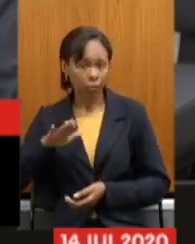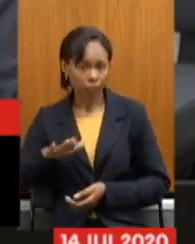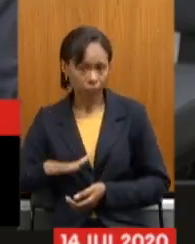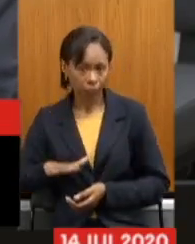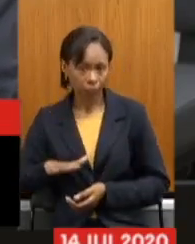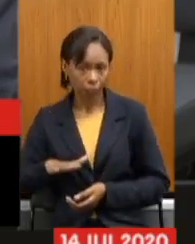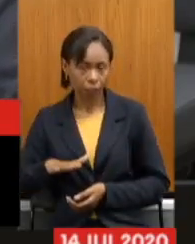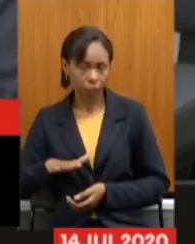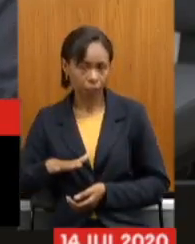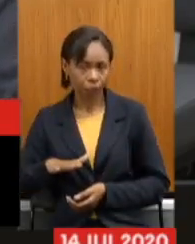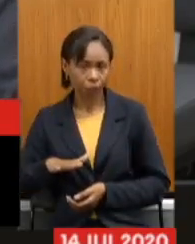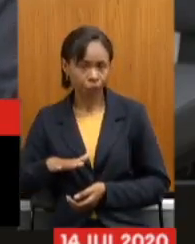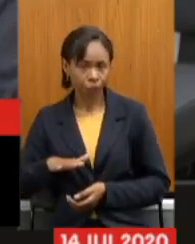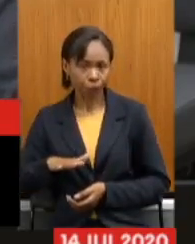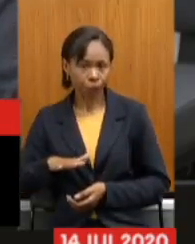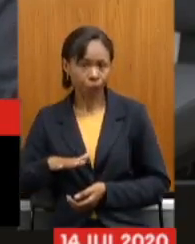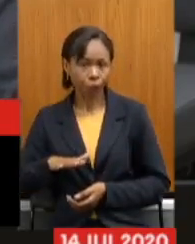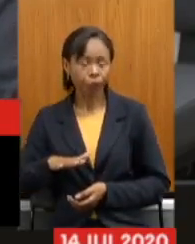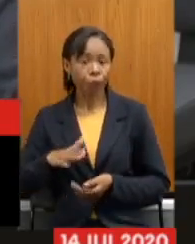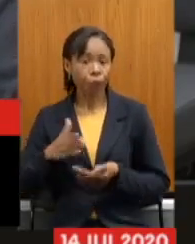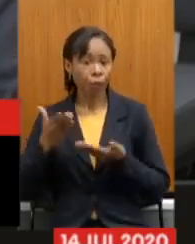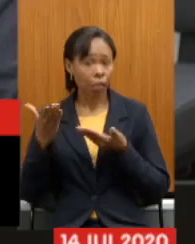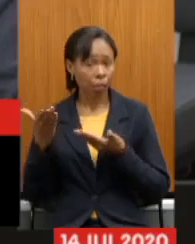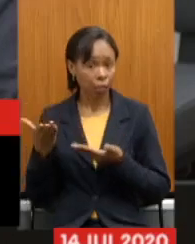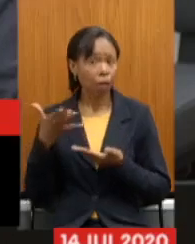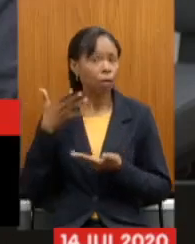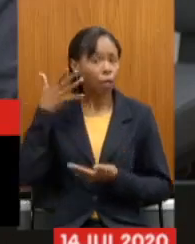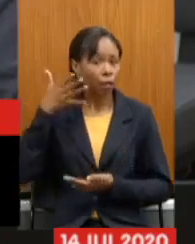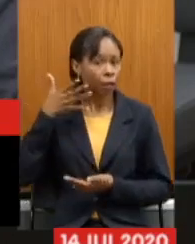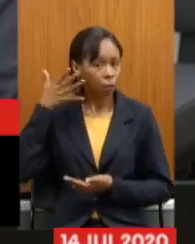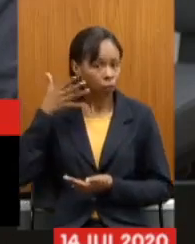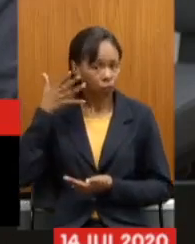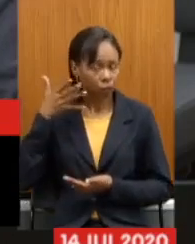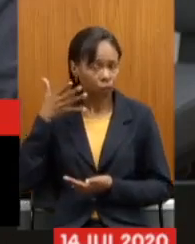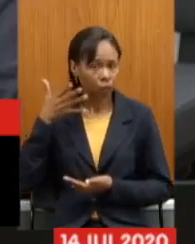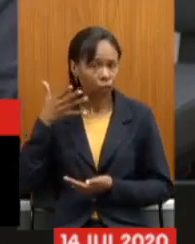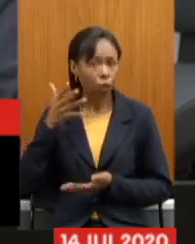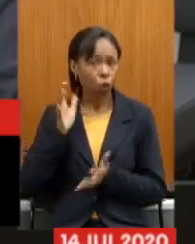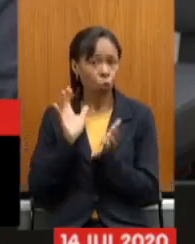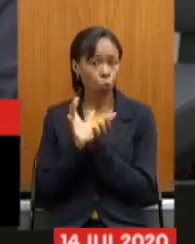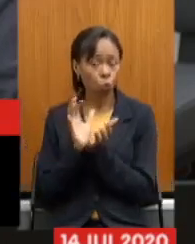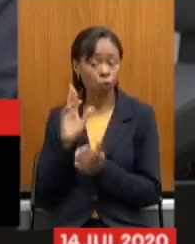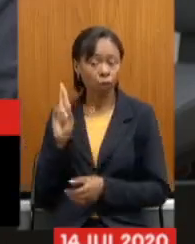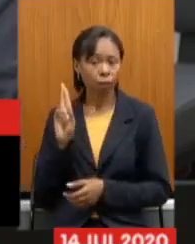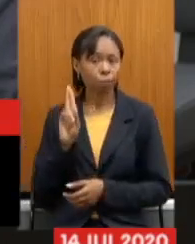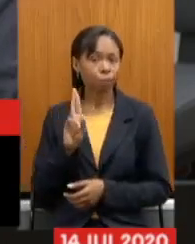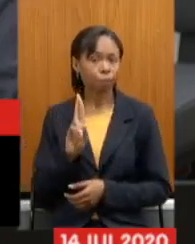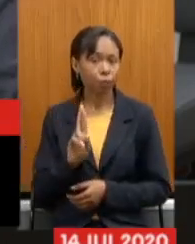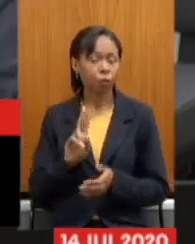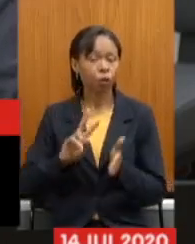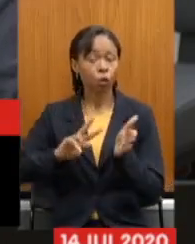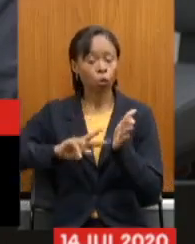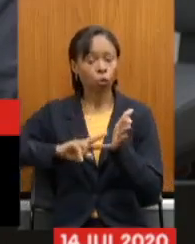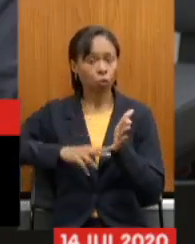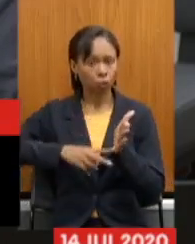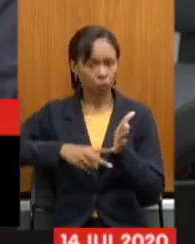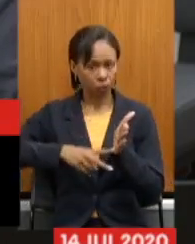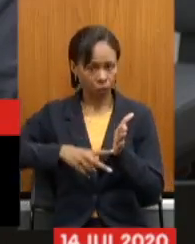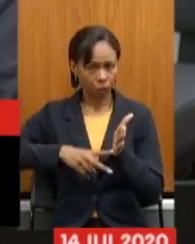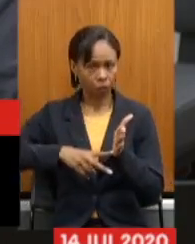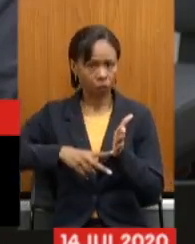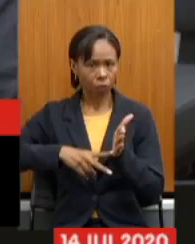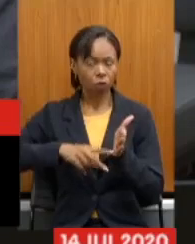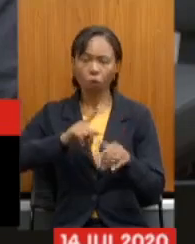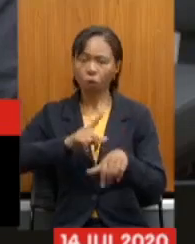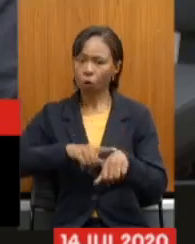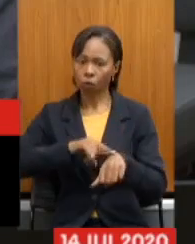está sendo concedida a palavra às representações sindicais, que terão oportunidade de